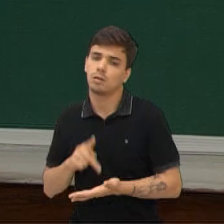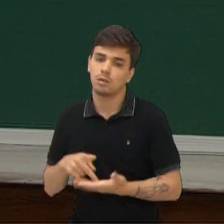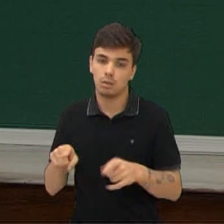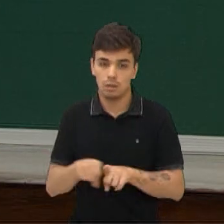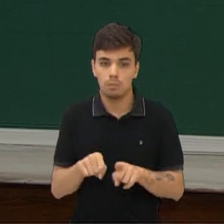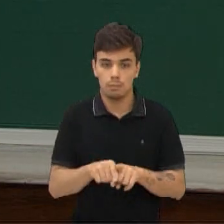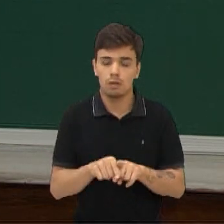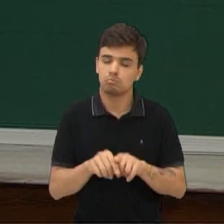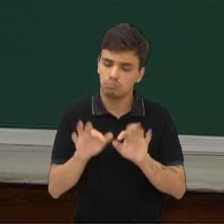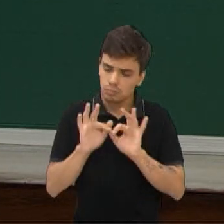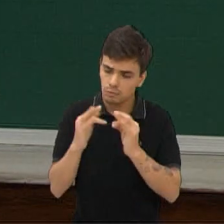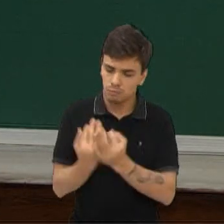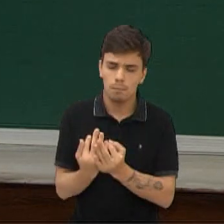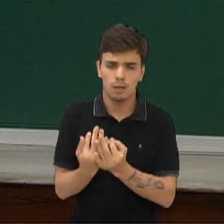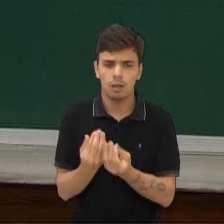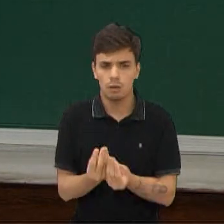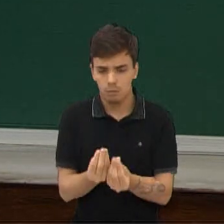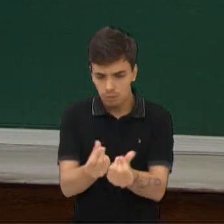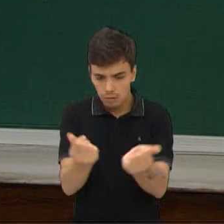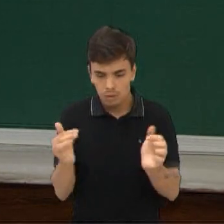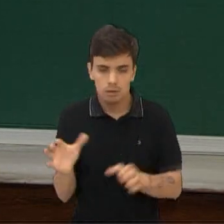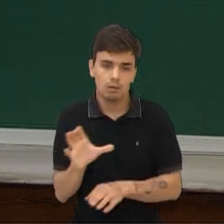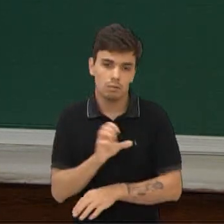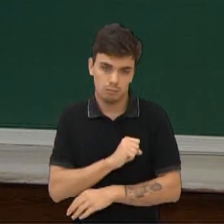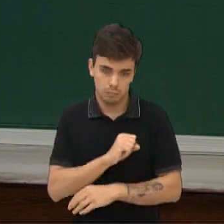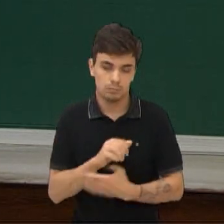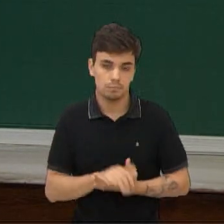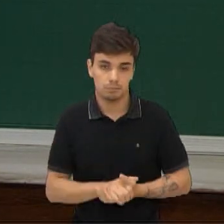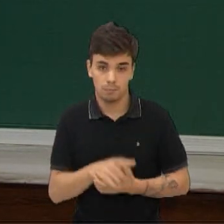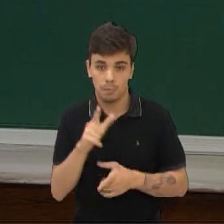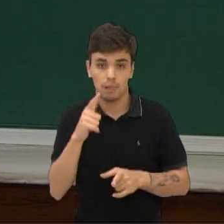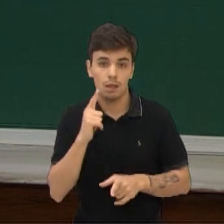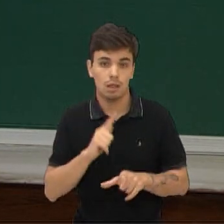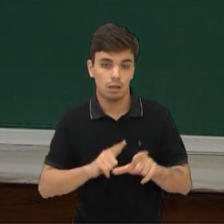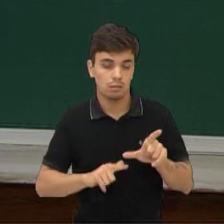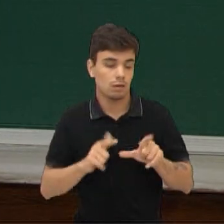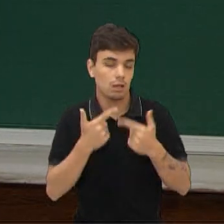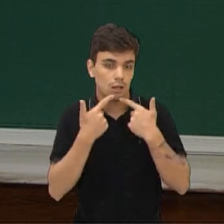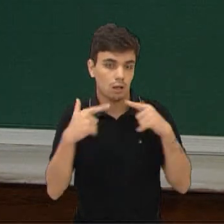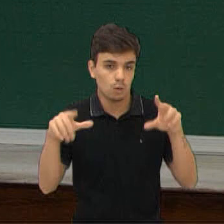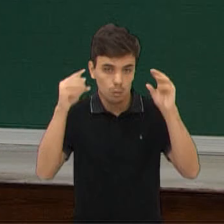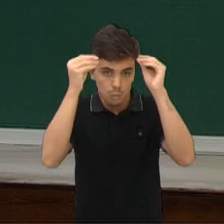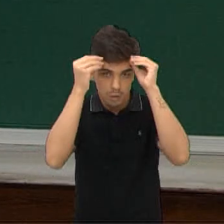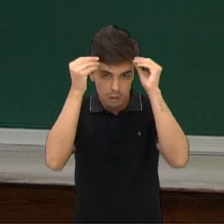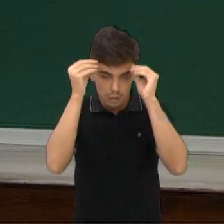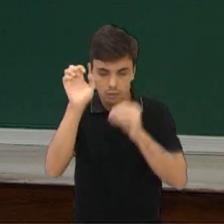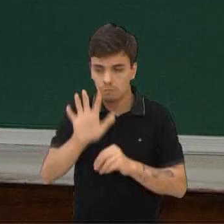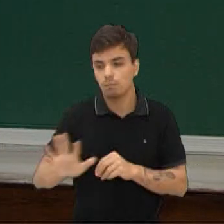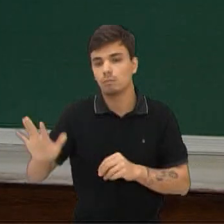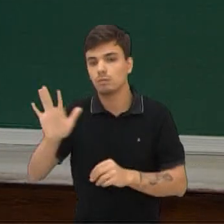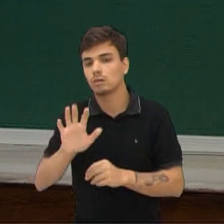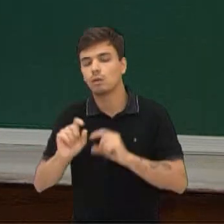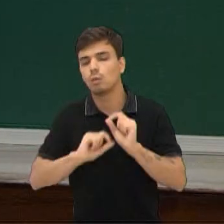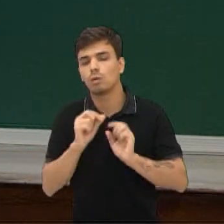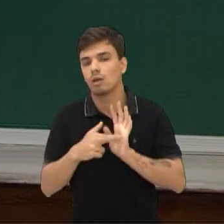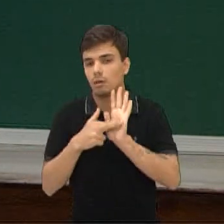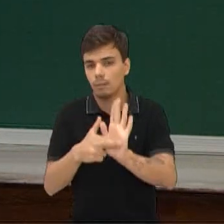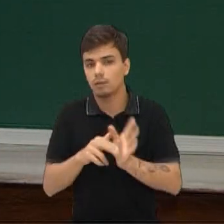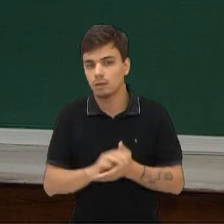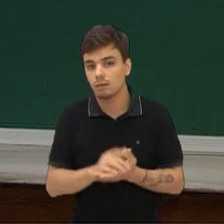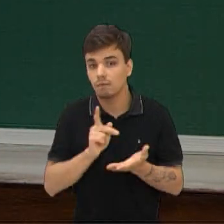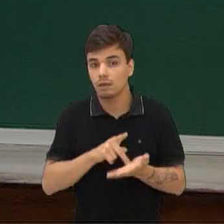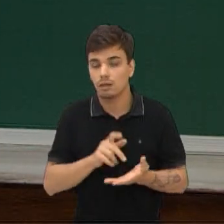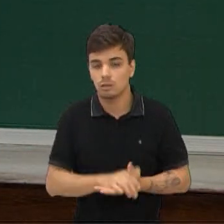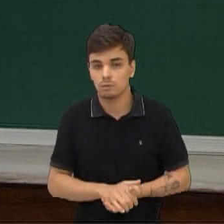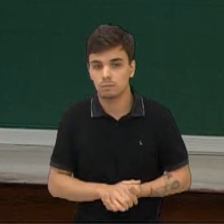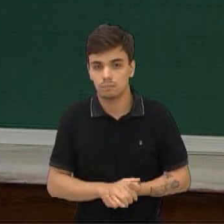seu calor. São figuras de linguagem, certo? A linguagem usada de maneira figurada. O que ela está representando de